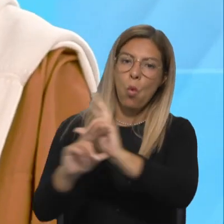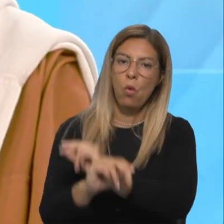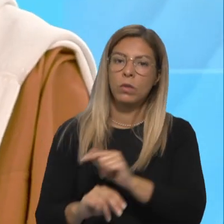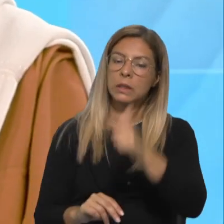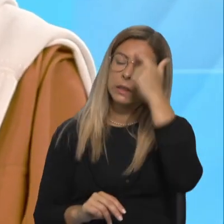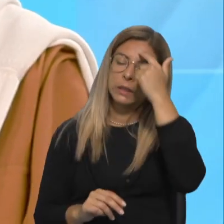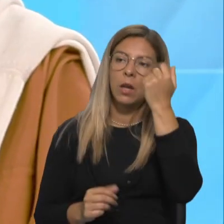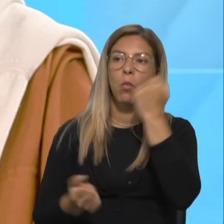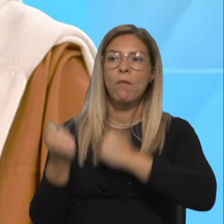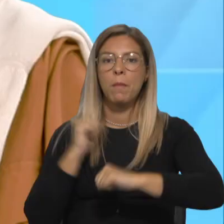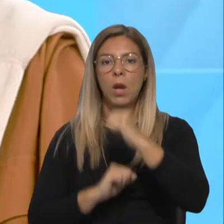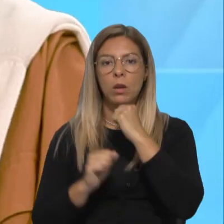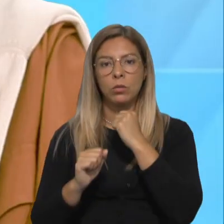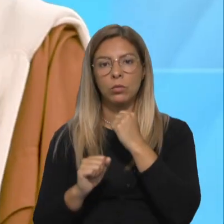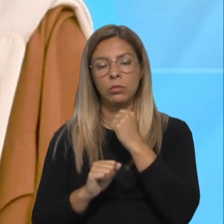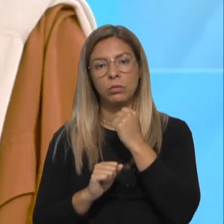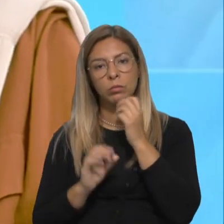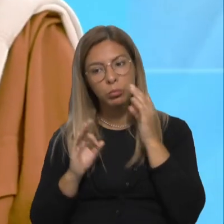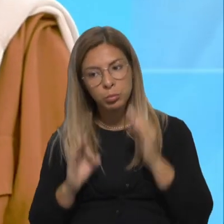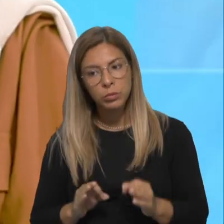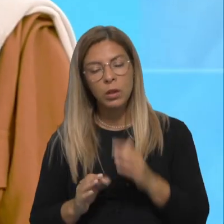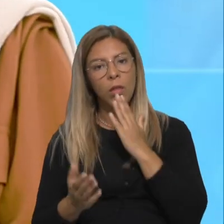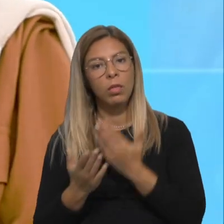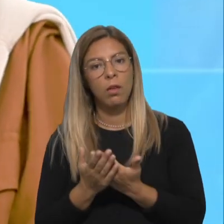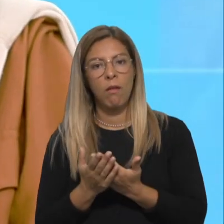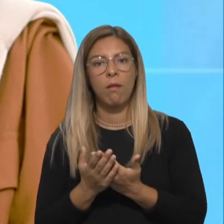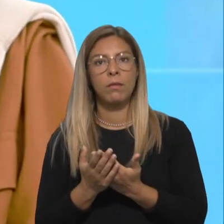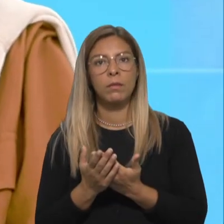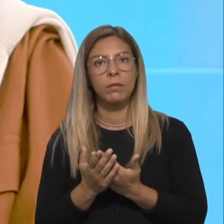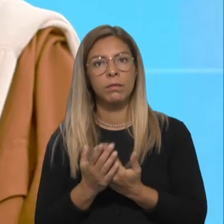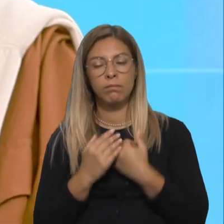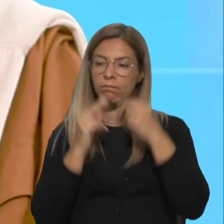dos movimentos, é ele que atualiza o Evangelho e faz